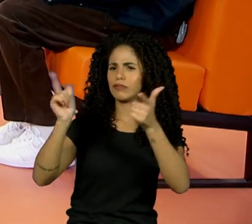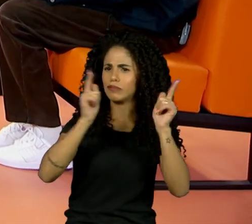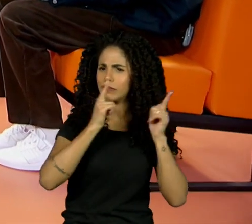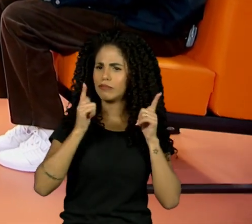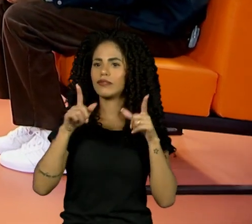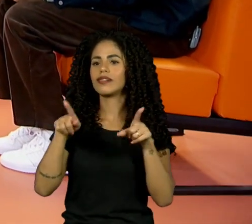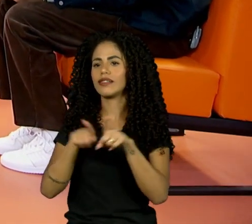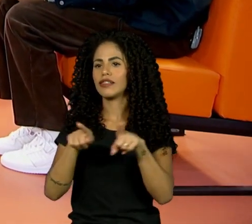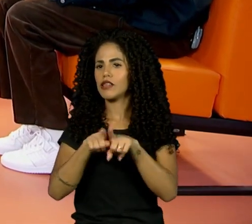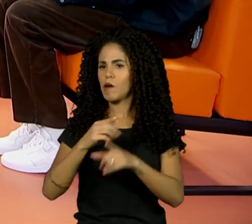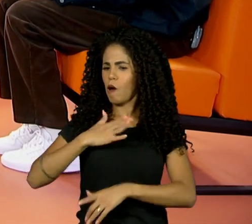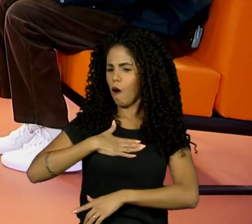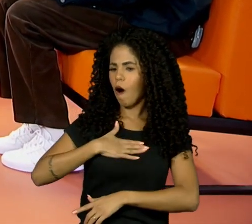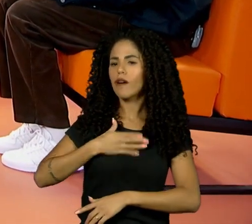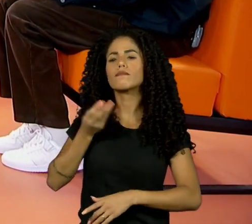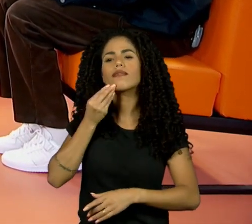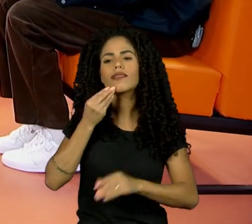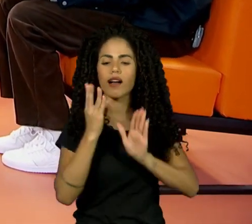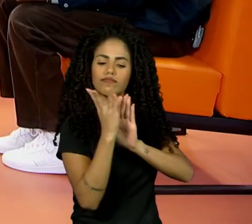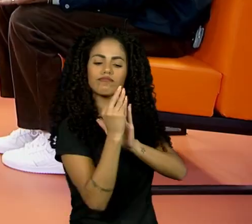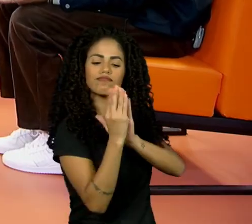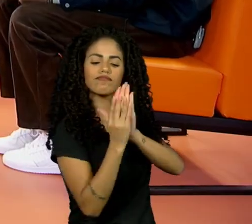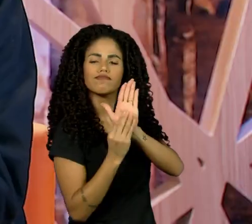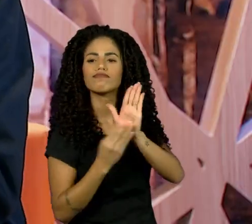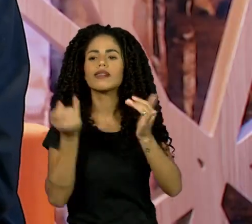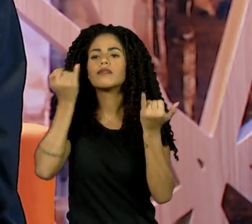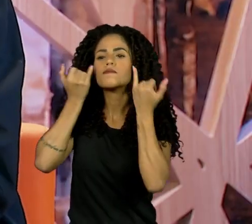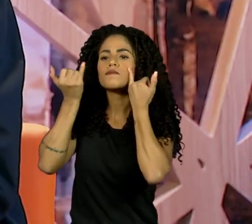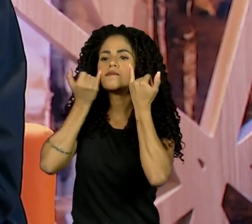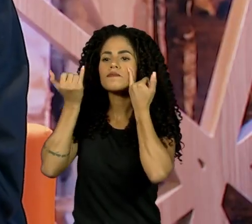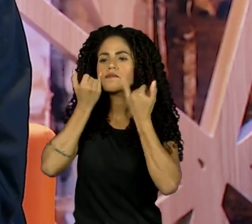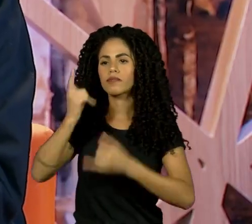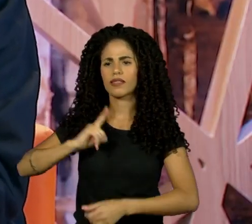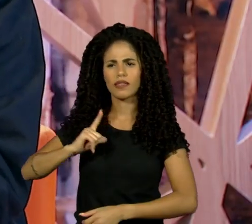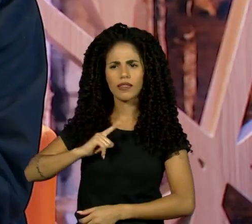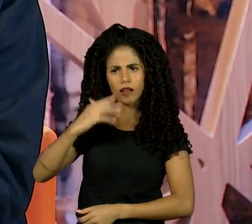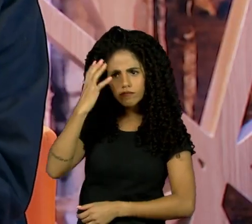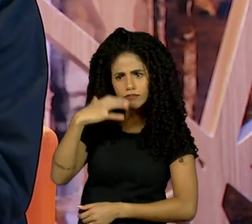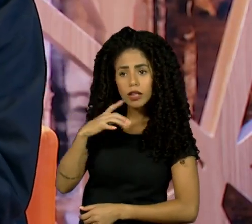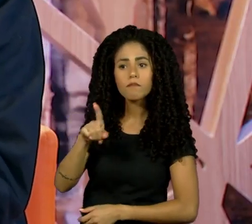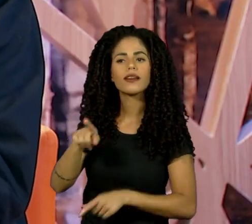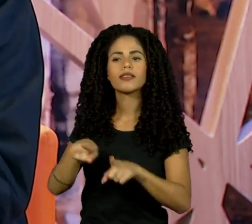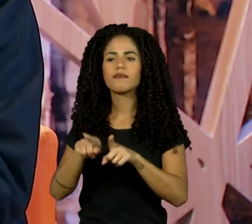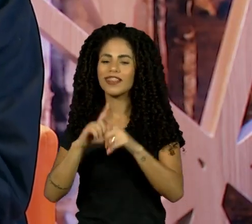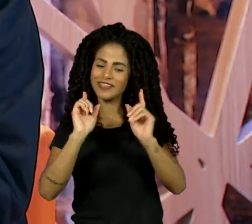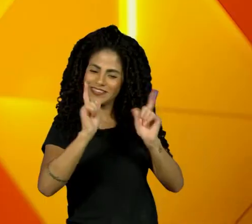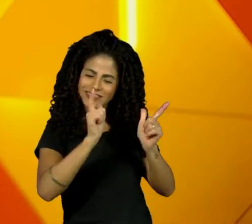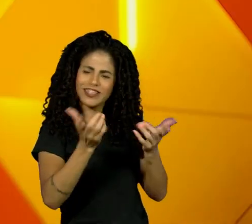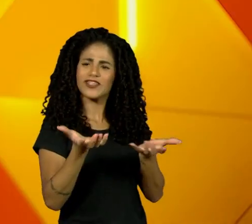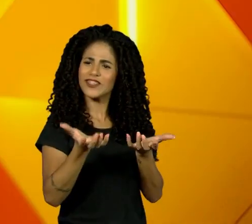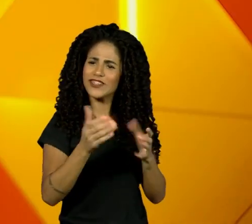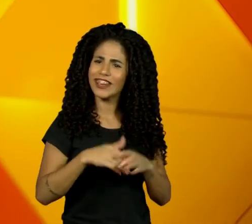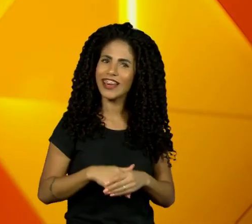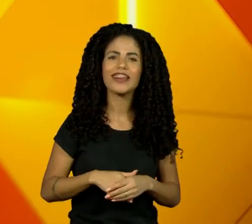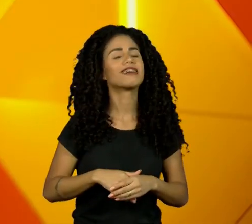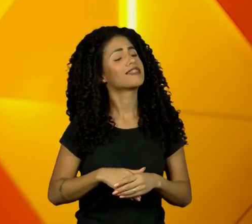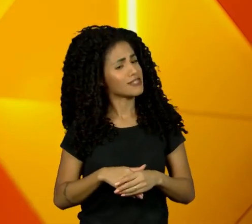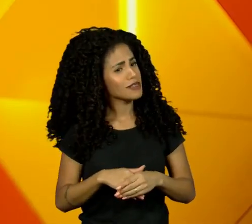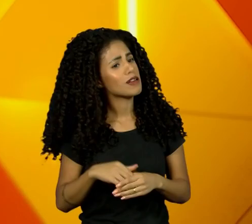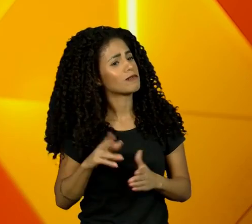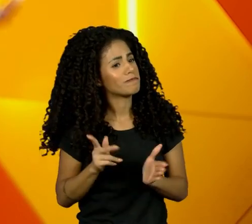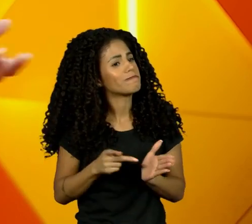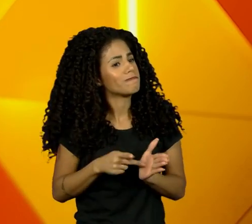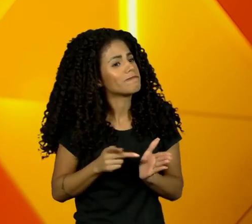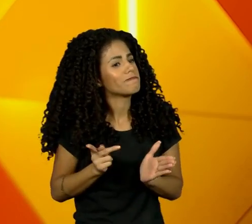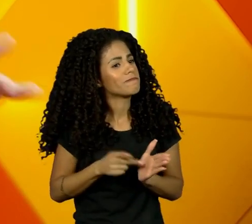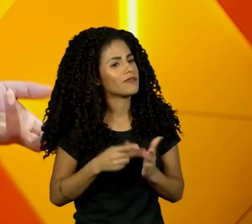a gente está ali para consumir conteúdo que é informativo, que é sério, mas a gente também quer se divertir também. Sim, né? Apesar de, afinal